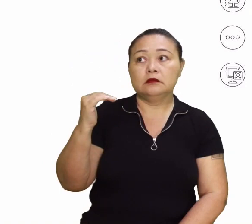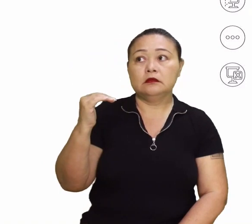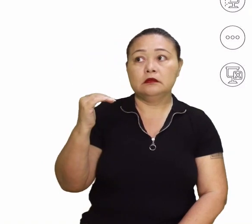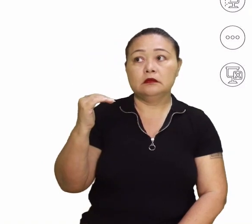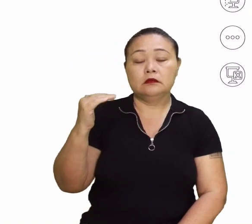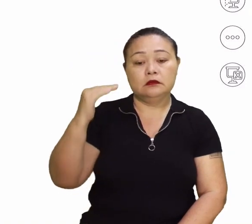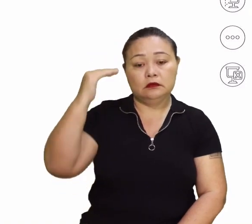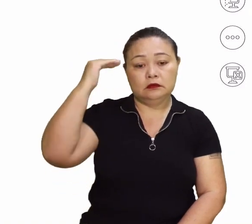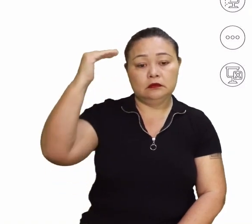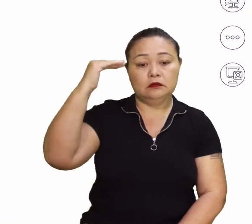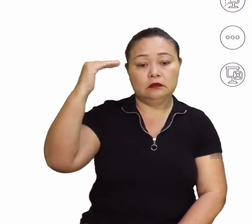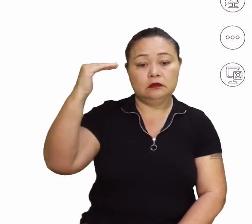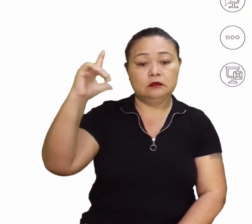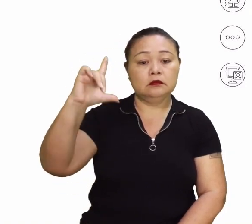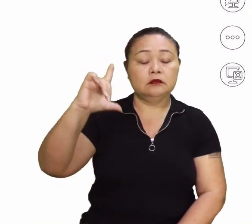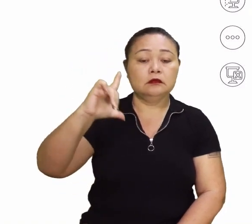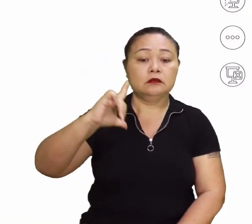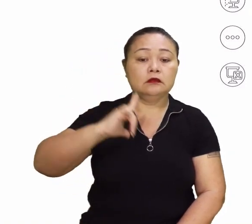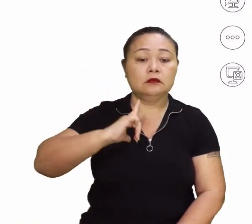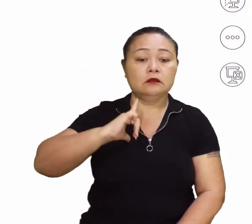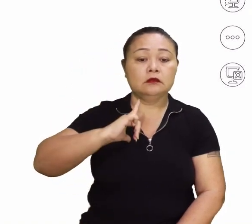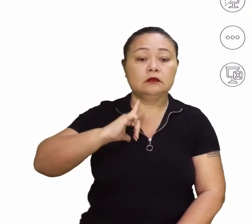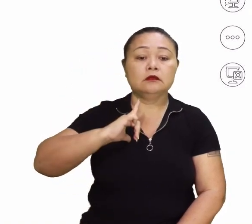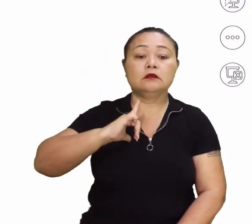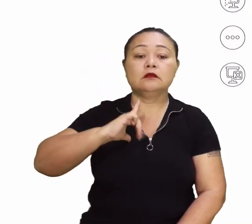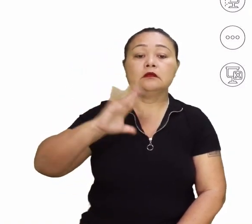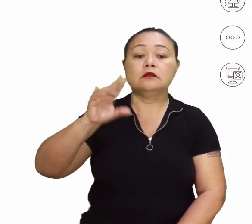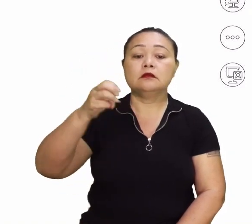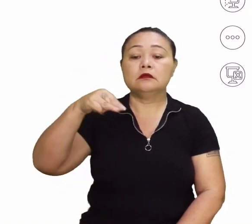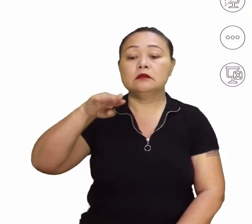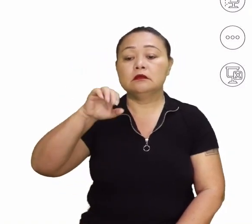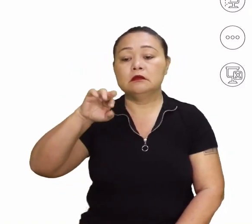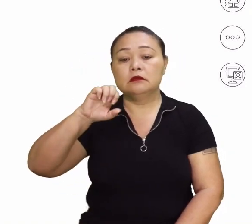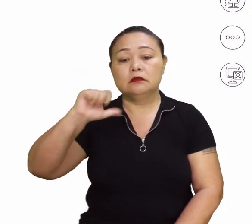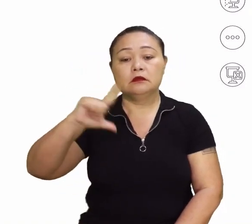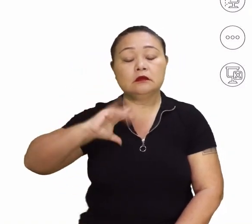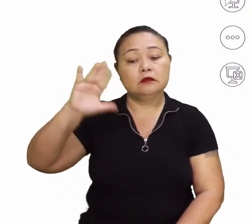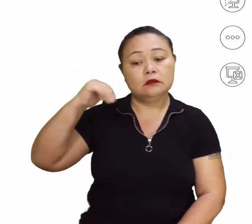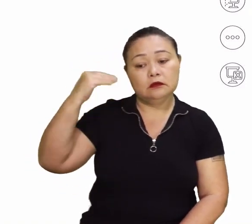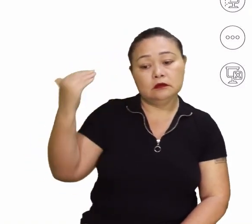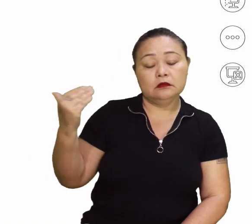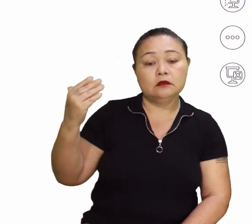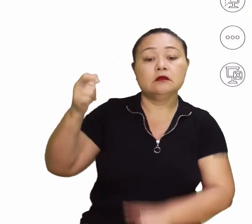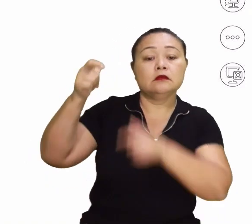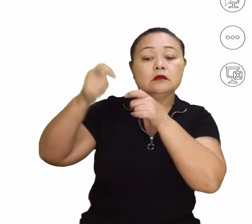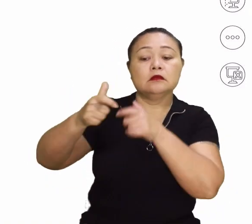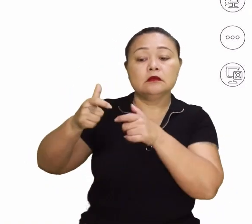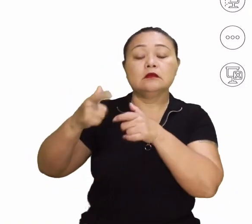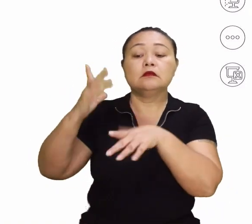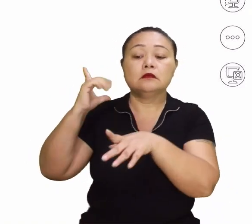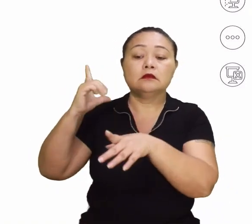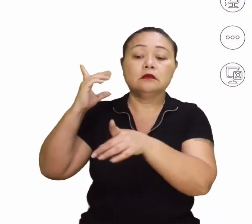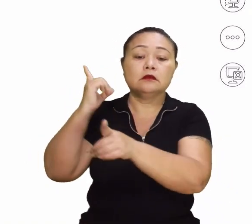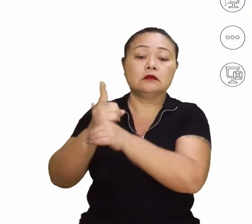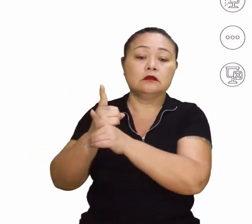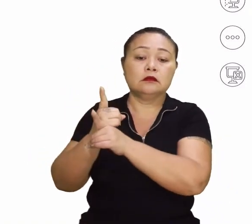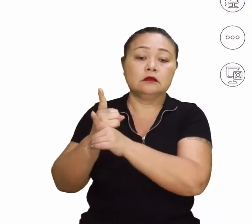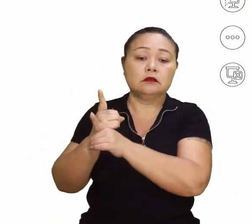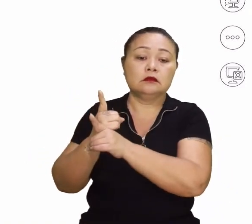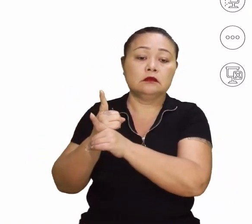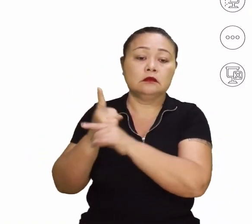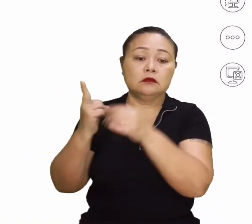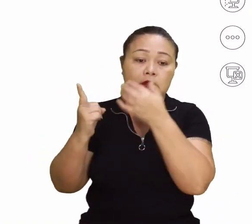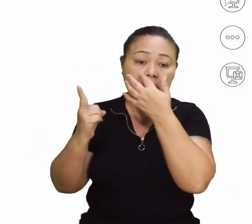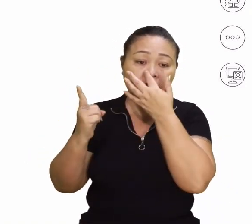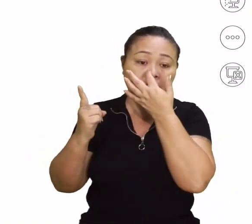primeira parte, nós temos o que mineral é. Na segunda parte, aonde ele se encontra,